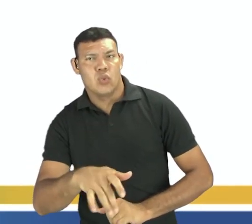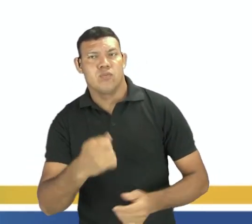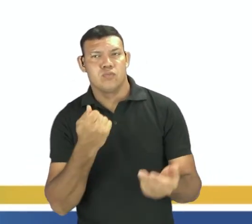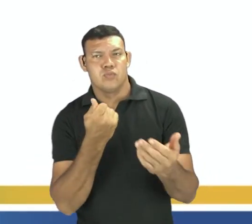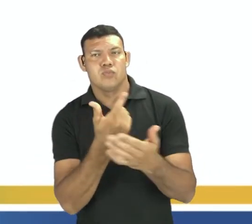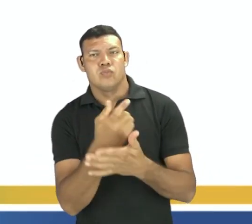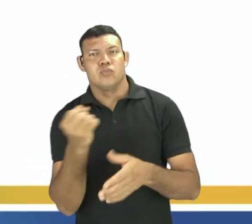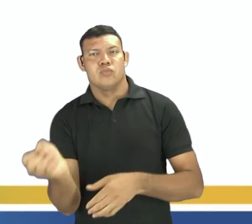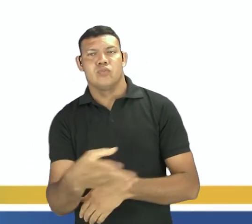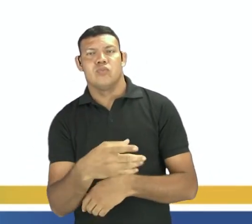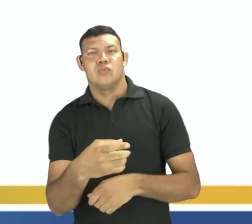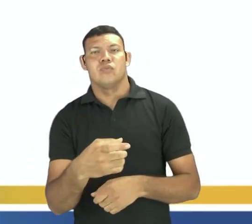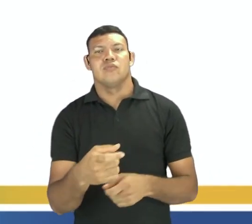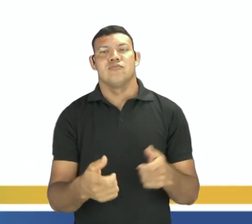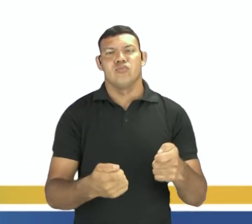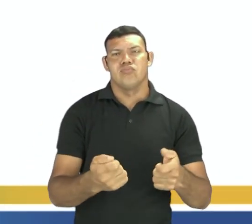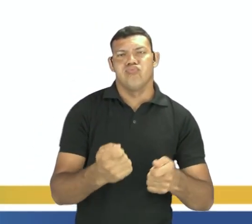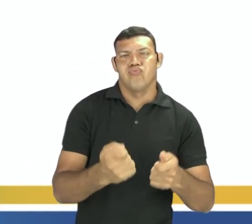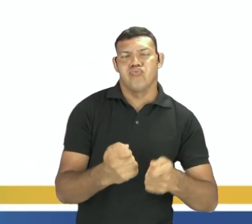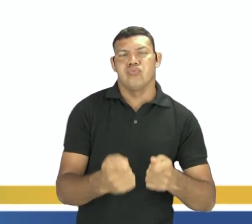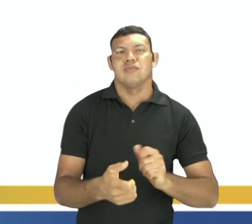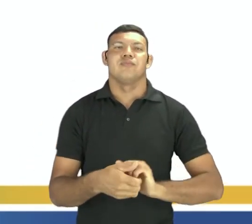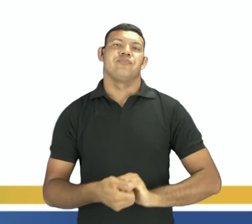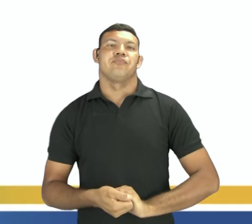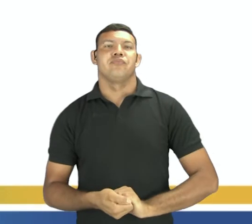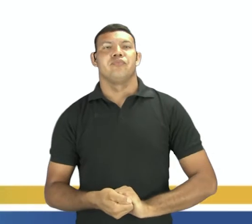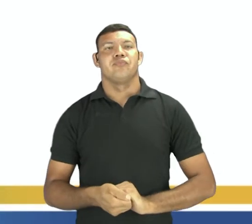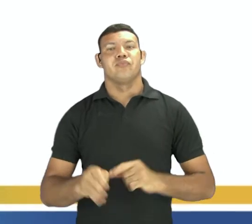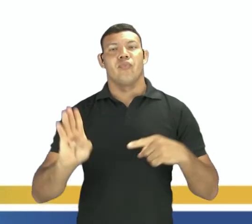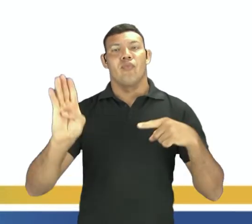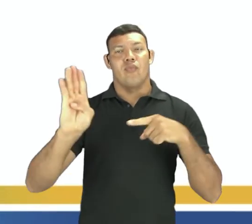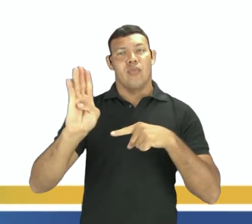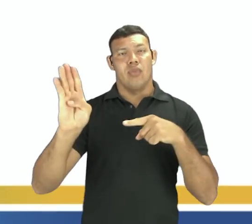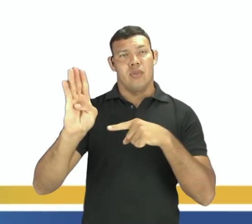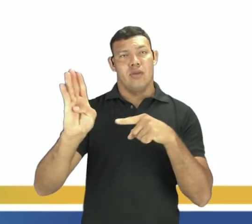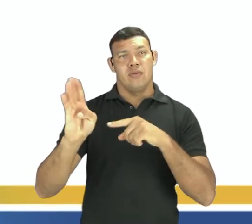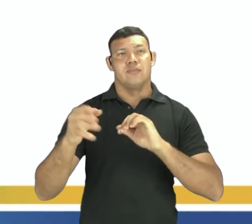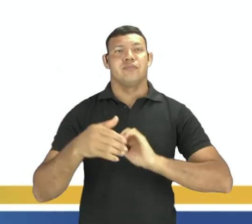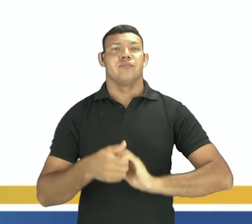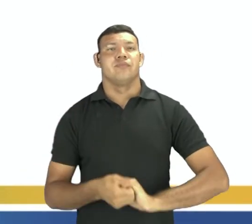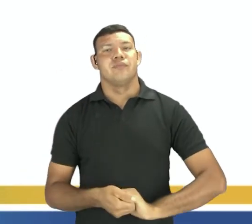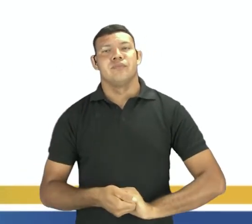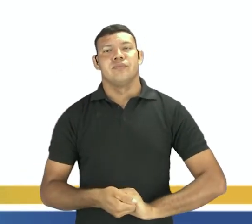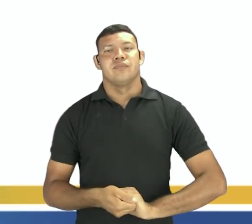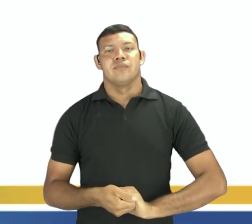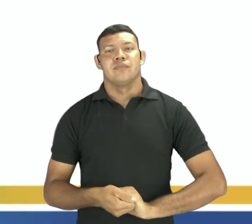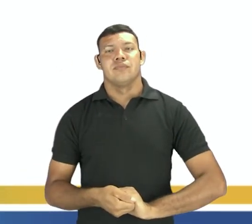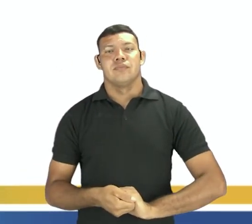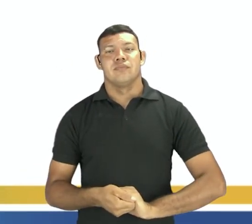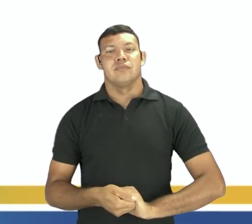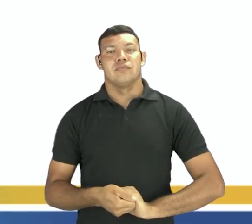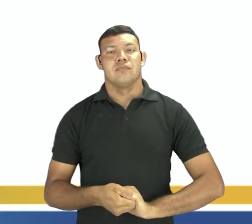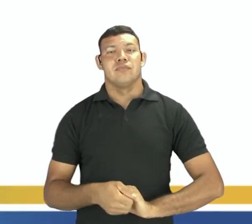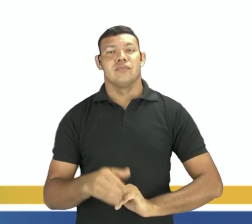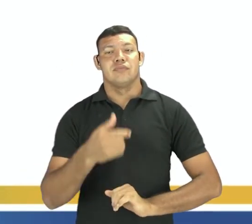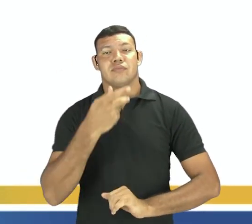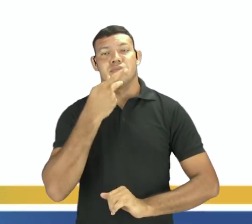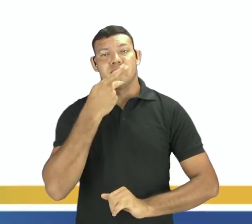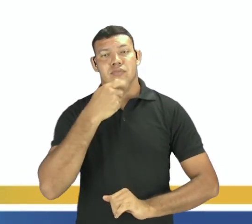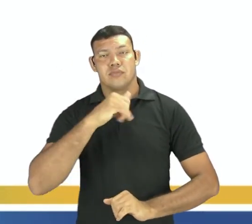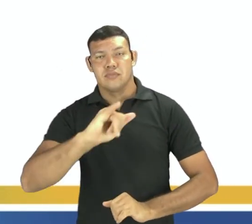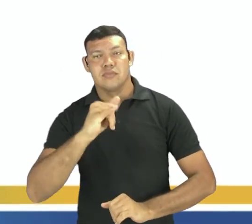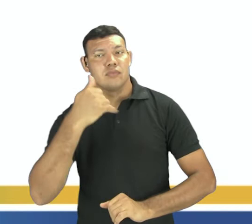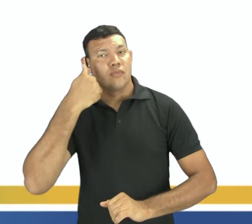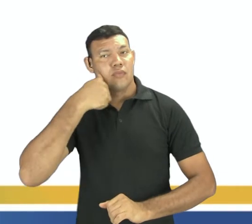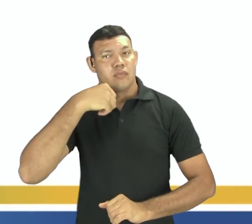videogame. The parents are giving their daughter a new cell phone. Os pais estão dando à sua filha